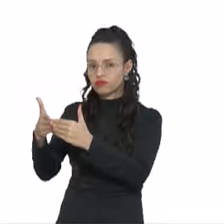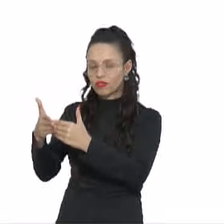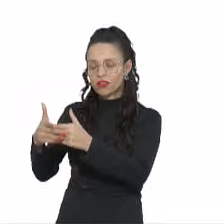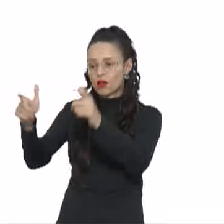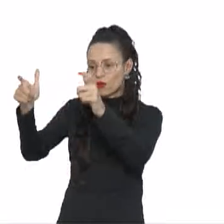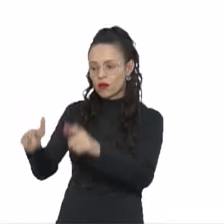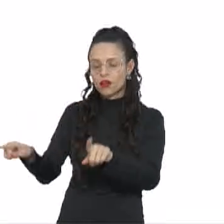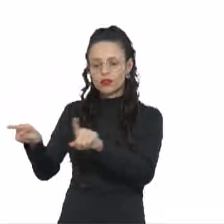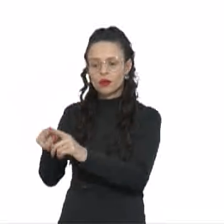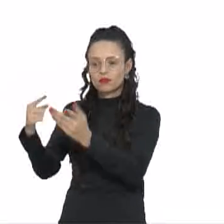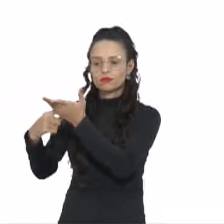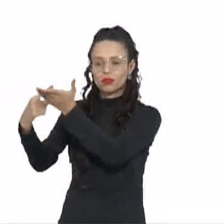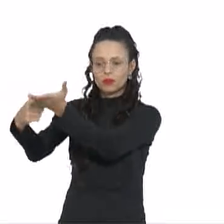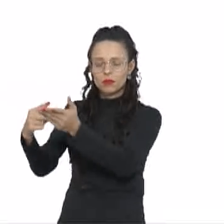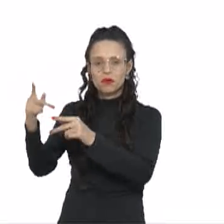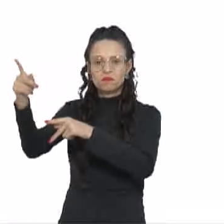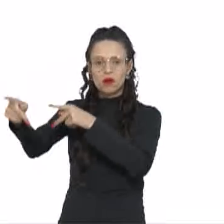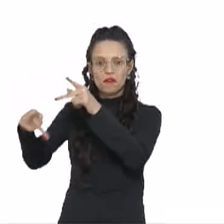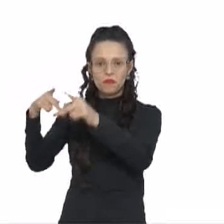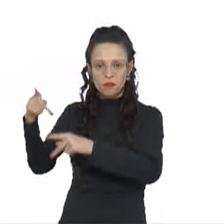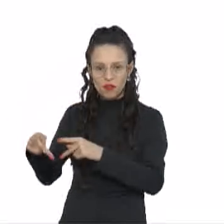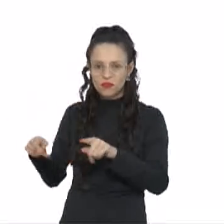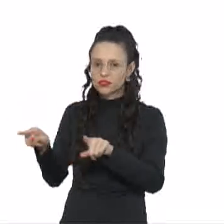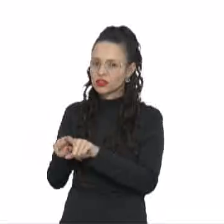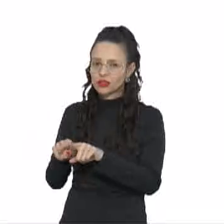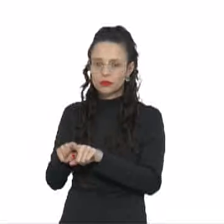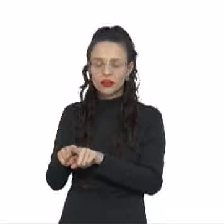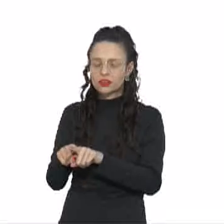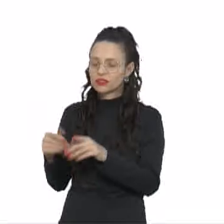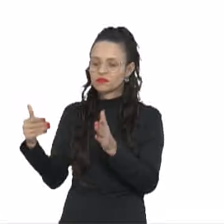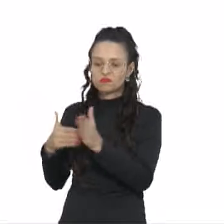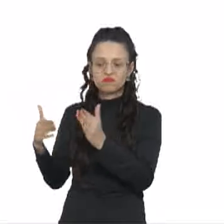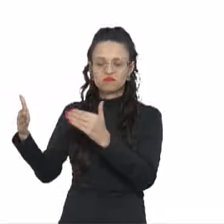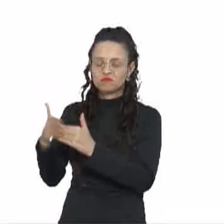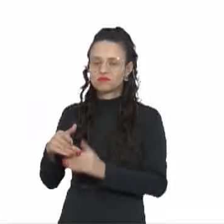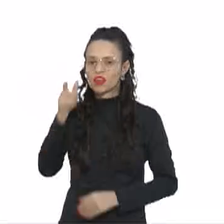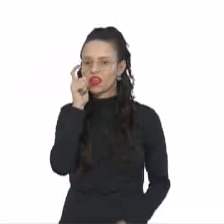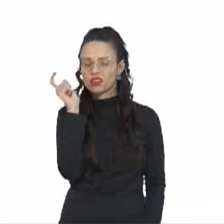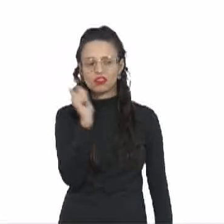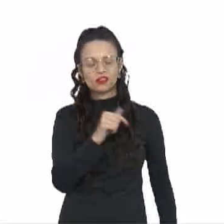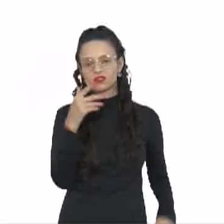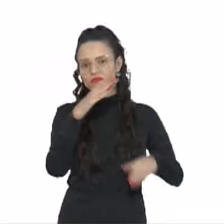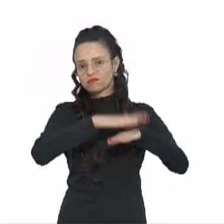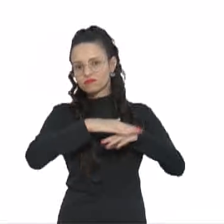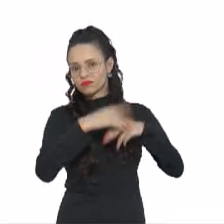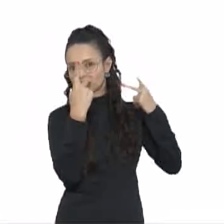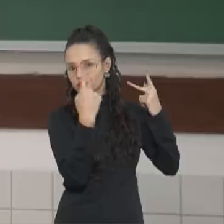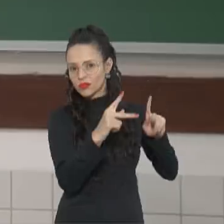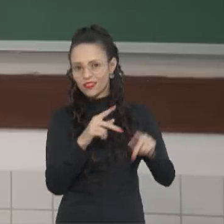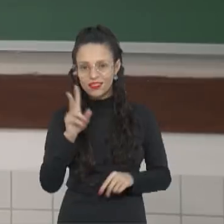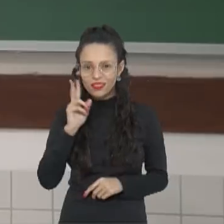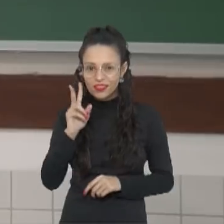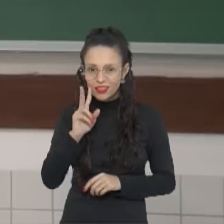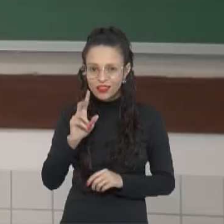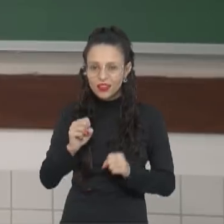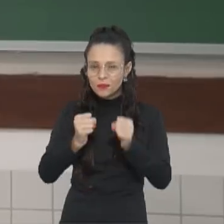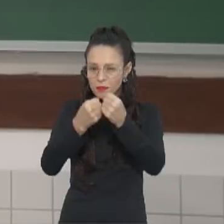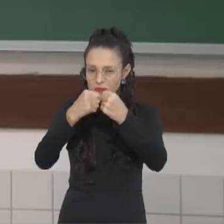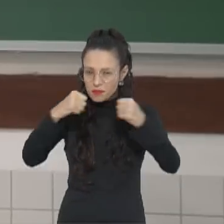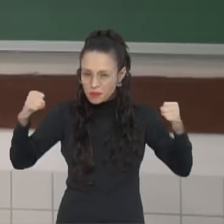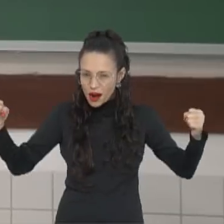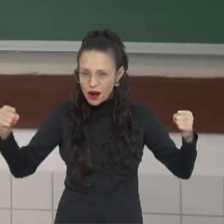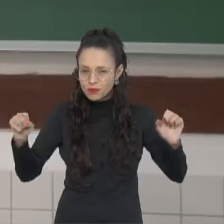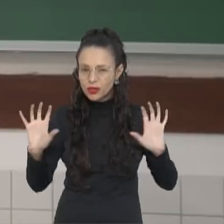e acordos entre os povos. Os limites foram traçados segundo os interesses europeus. Lembra do mapa dos grupos